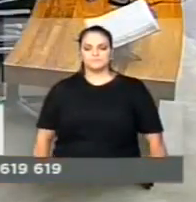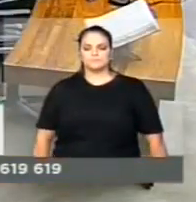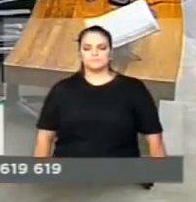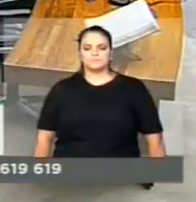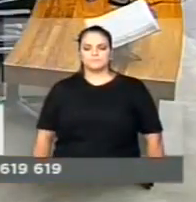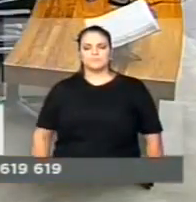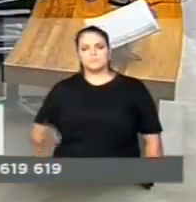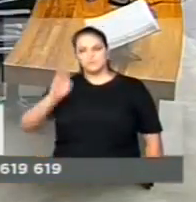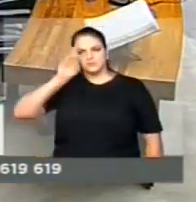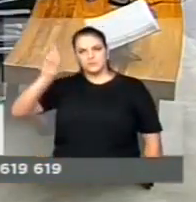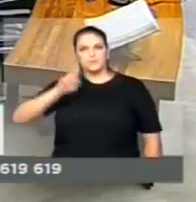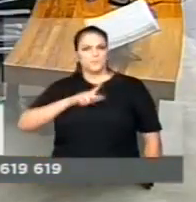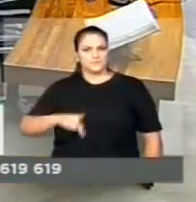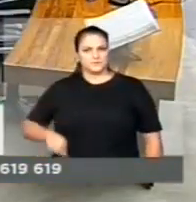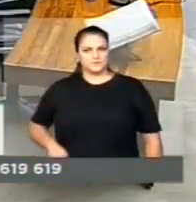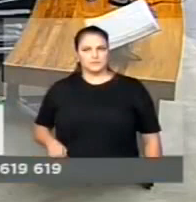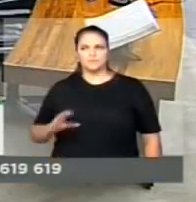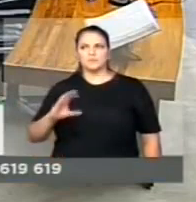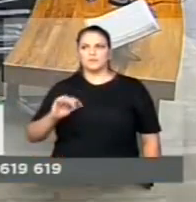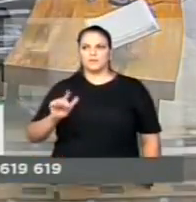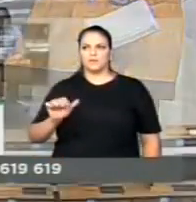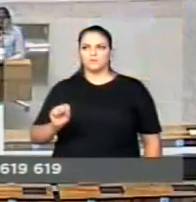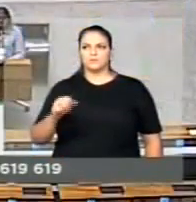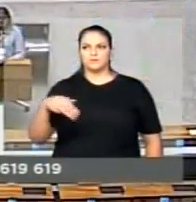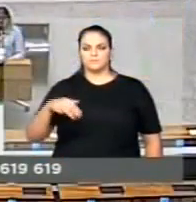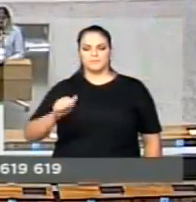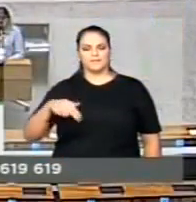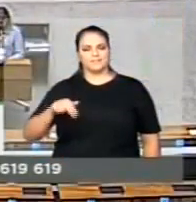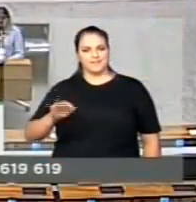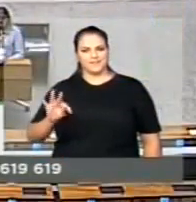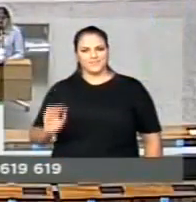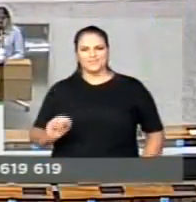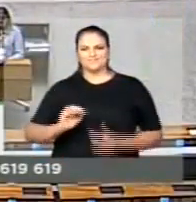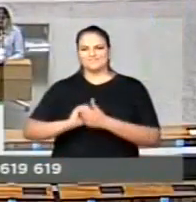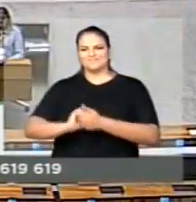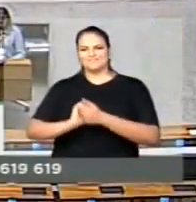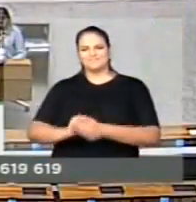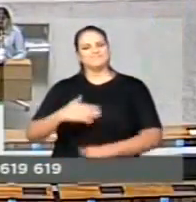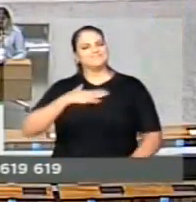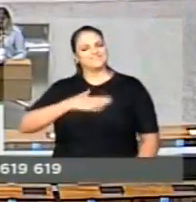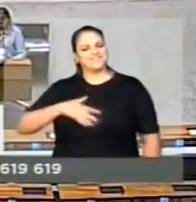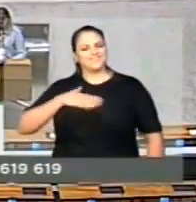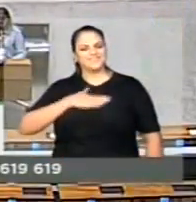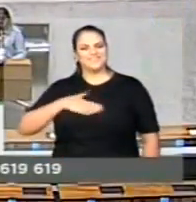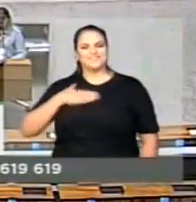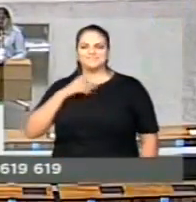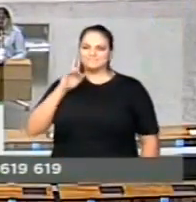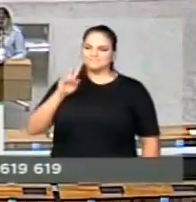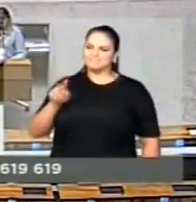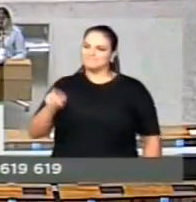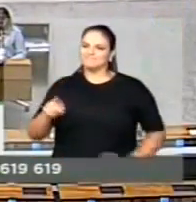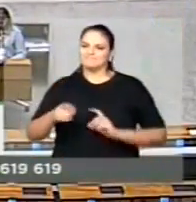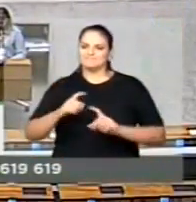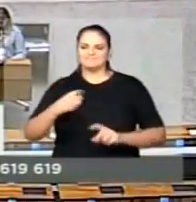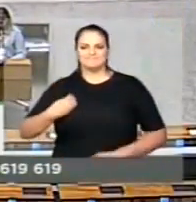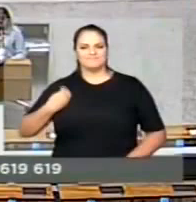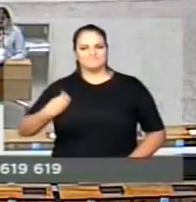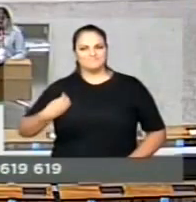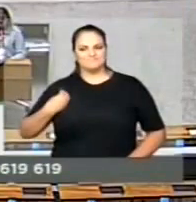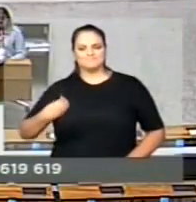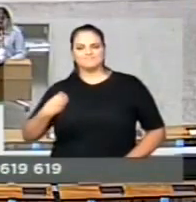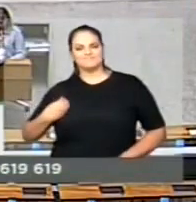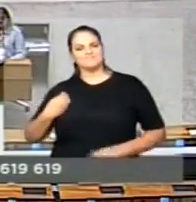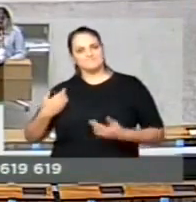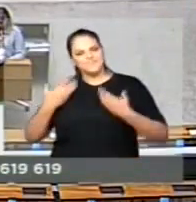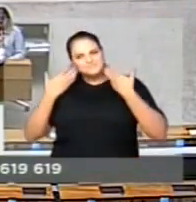Carlos Manato, mais uma vez, uma satisfação de poder dirigir a casa, dirigir a